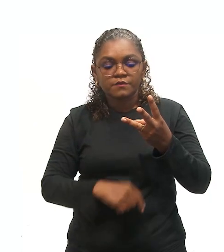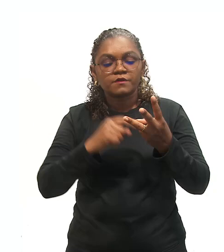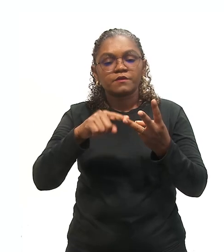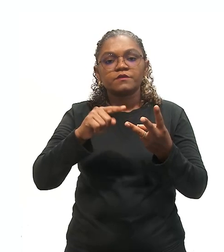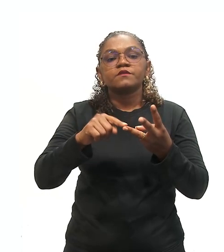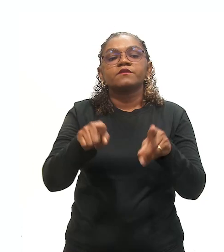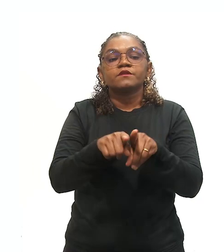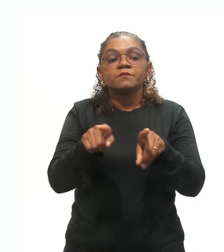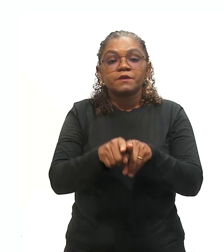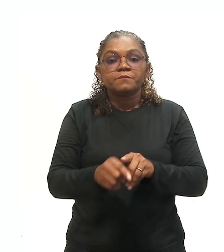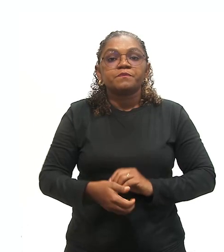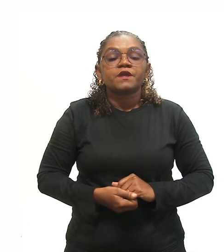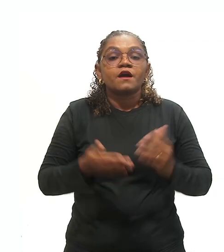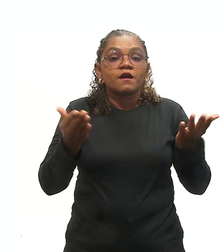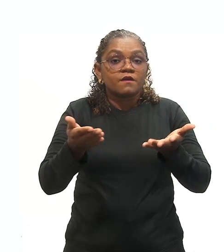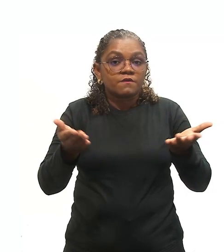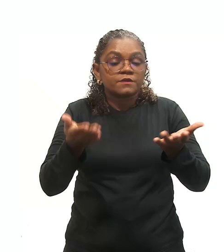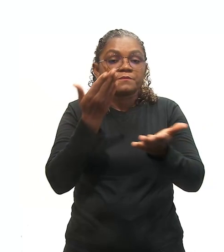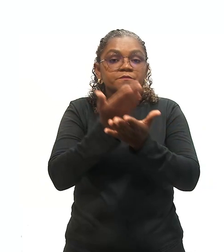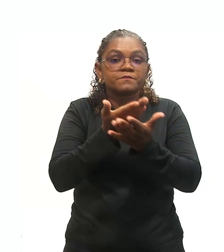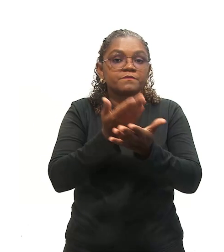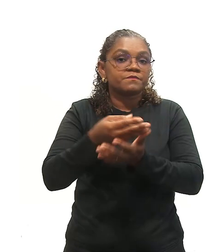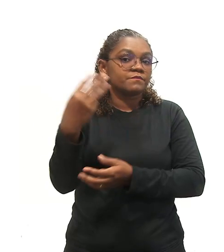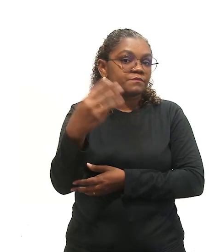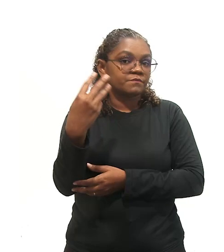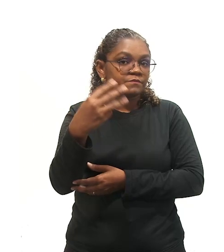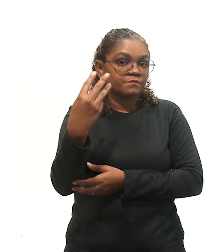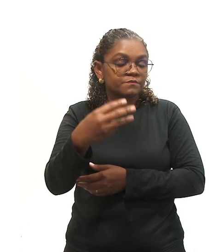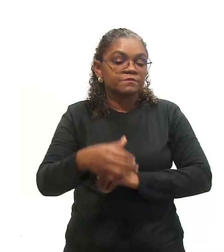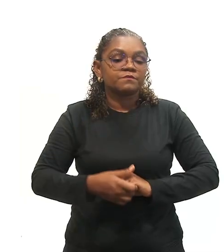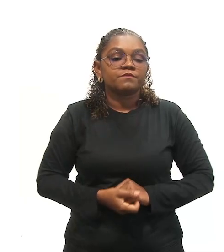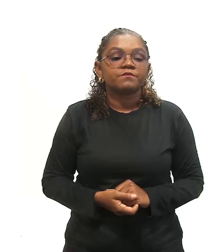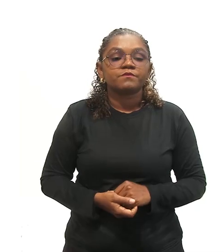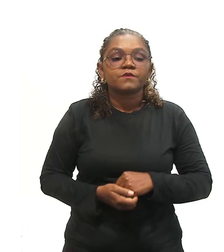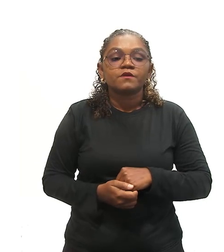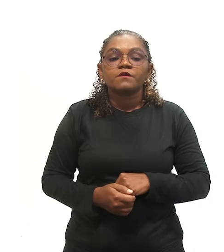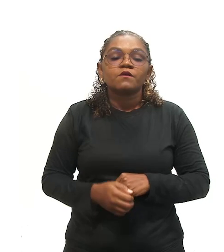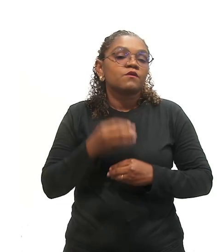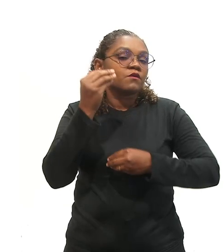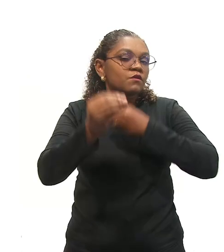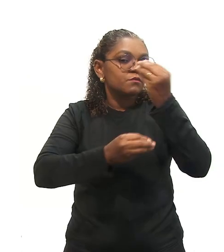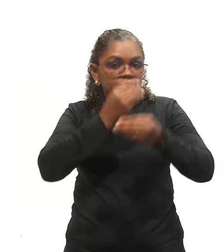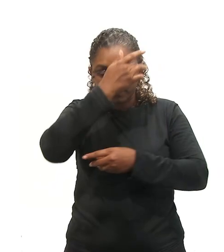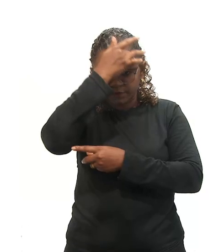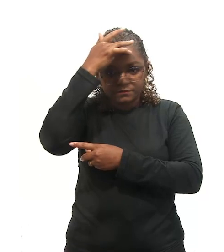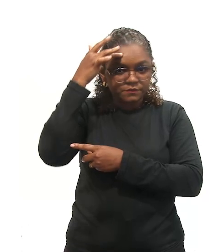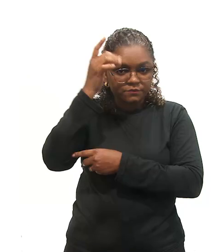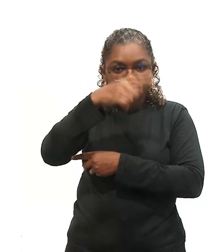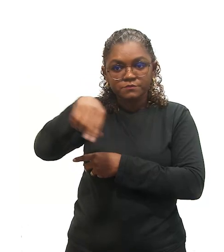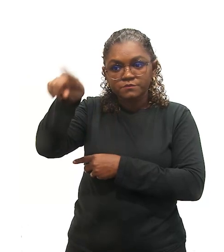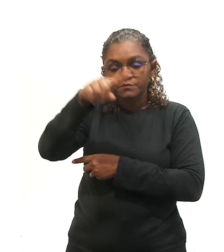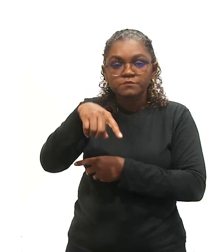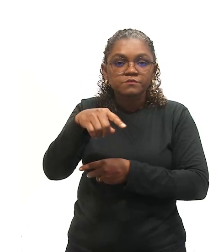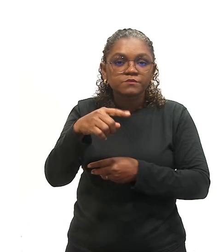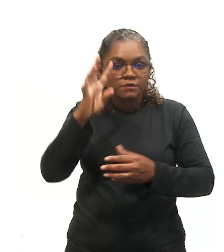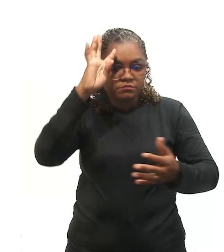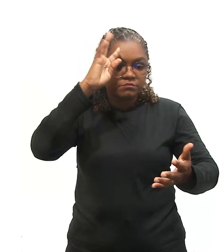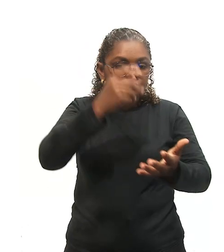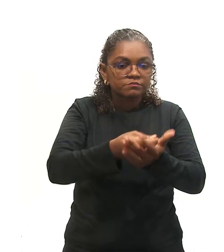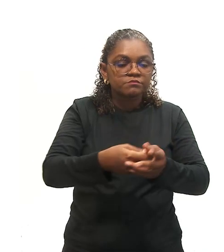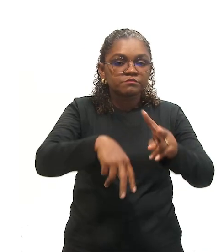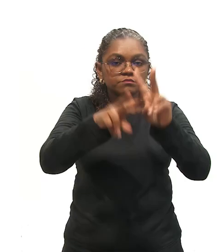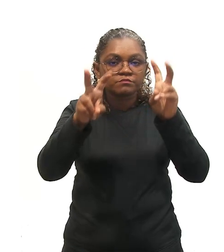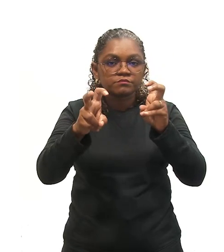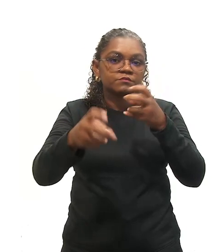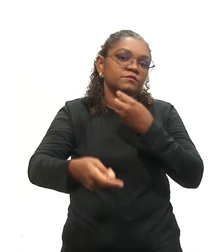na economia. Esse é um conteúdo que faz parte dos 10 princípios da economia, do professor Gregory Mankiw, e nós vamos estudar os primeiros princípios, que é como as